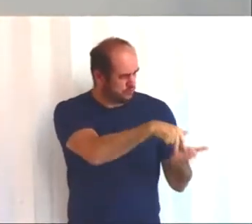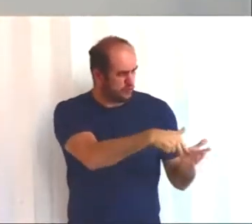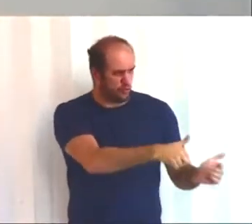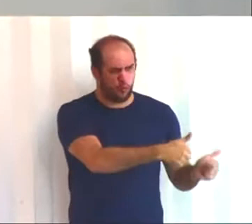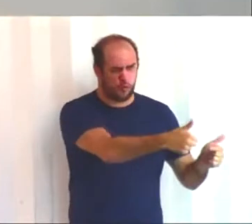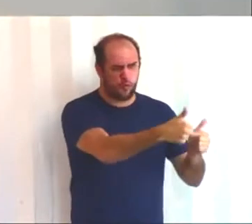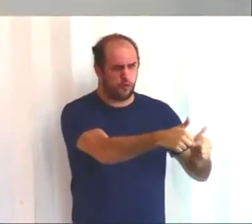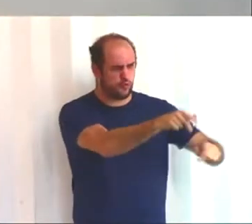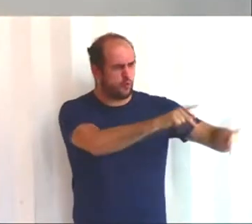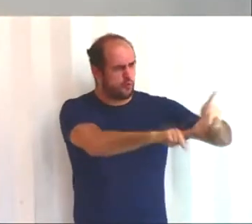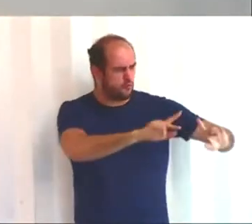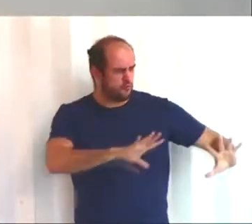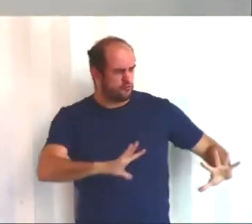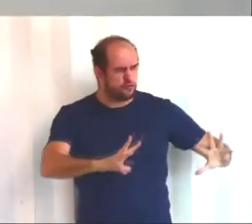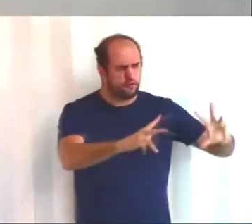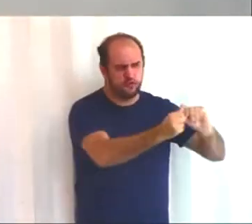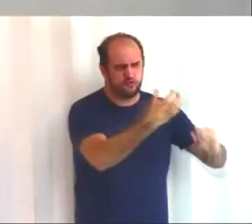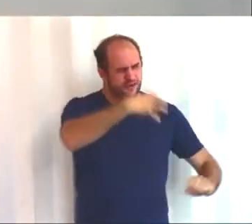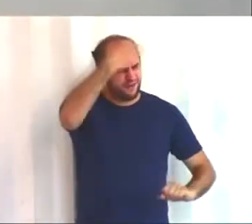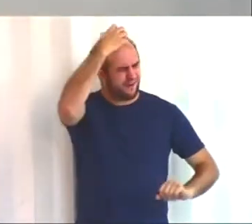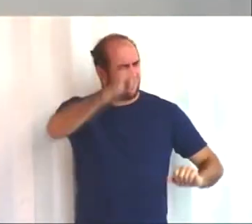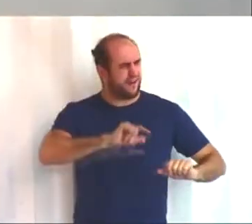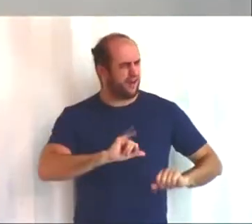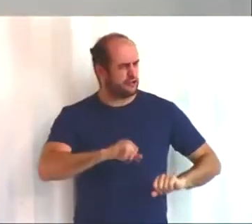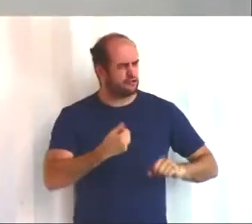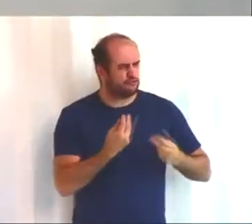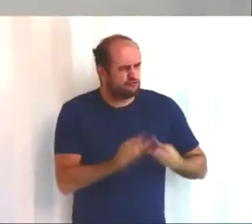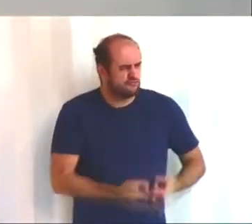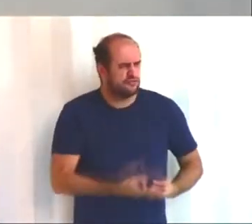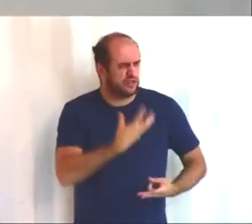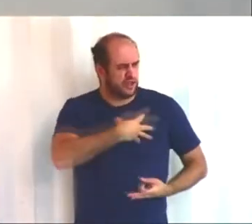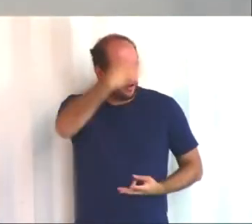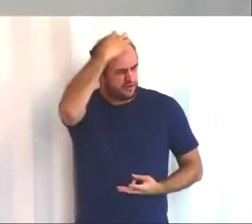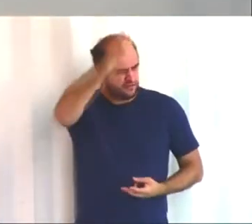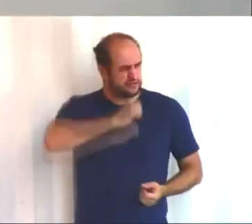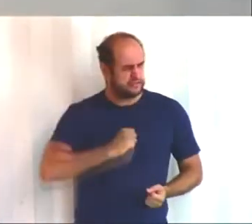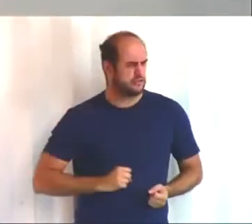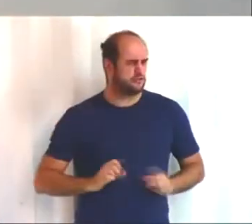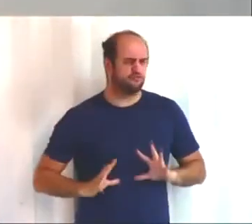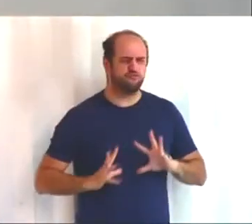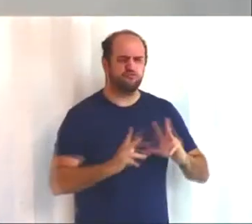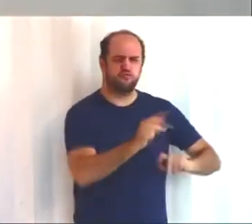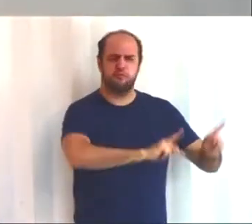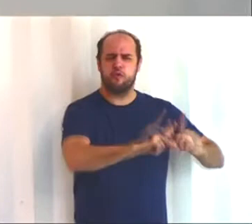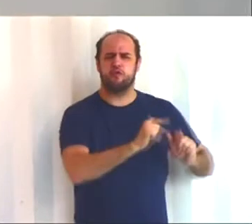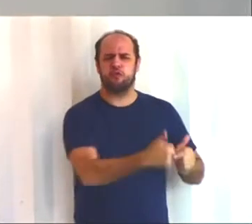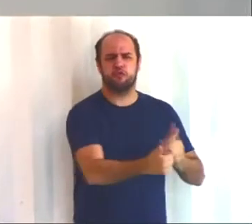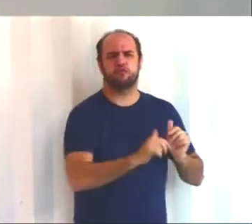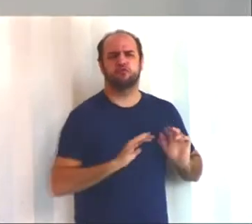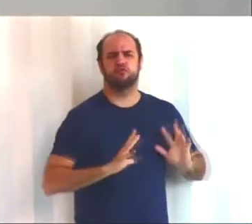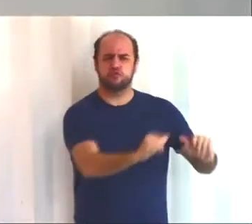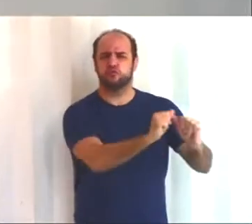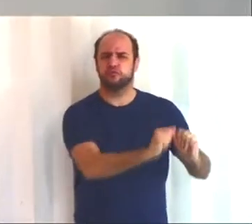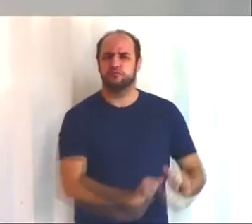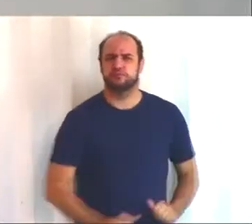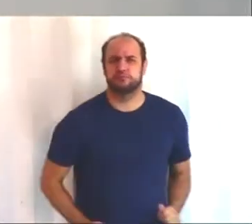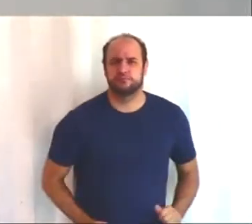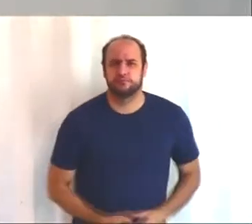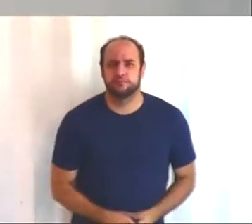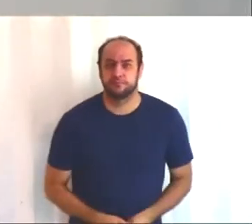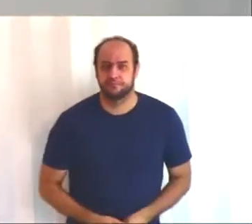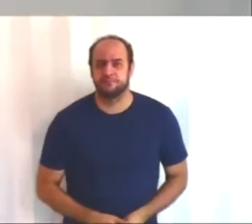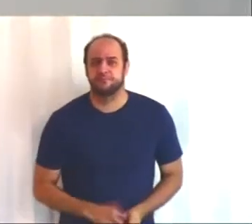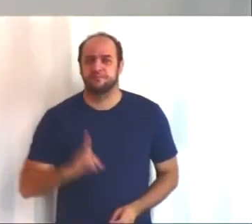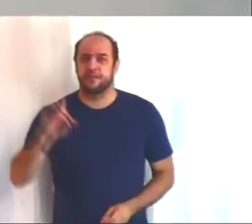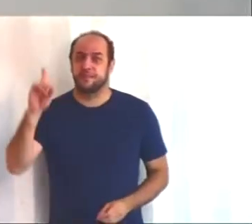todo o país, contra os reis de Judá, contra os seus príncipes, contra os seus sacerdotes e contra o seu povo. Deus diz